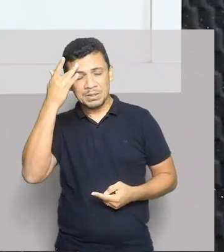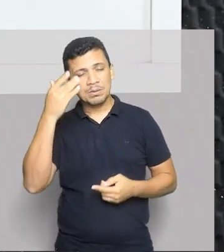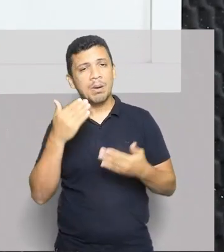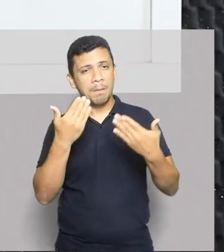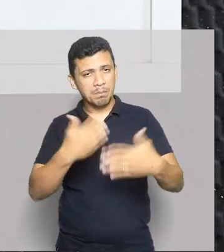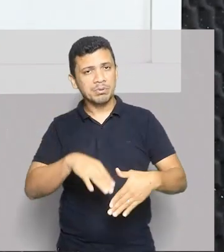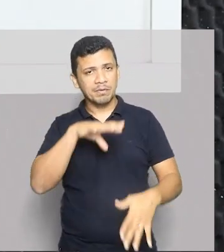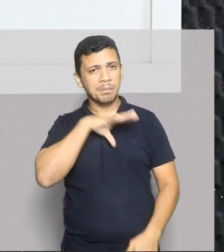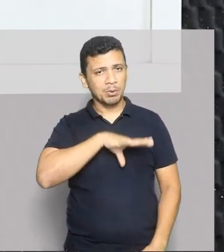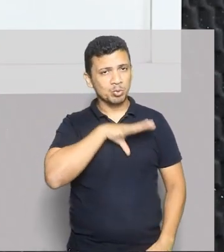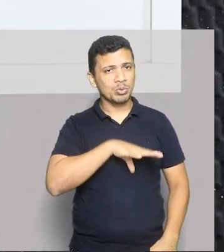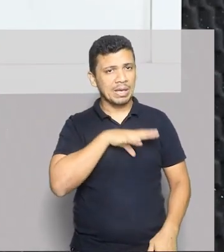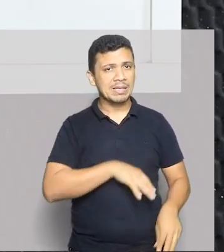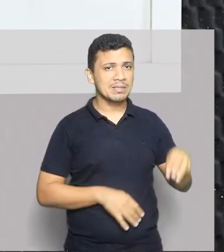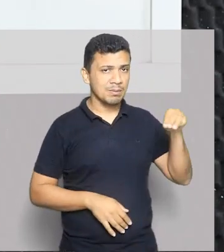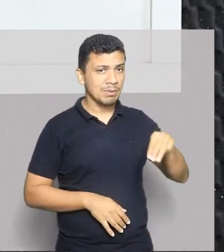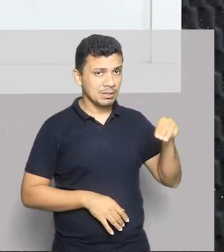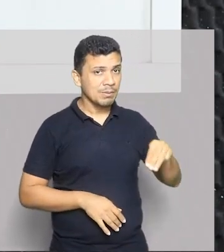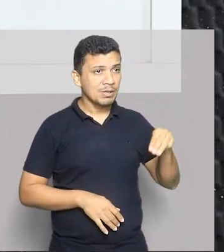vai